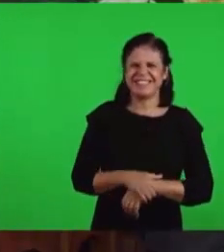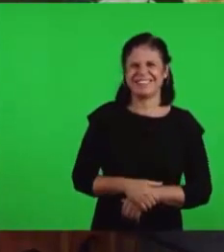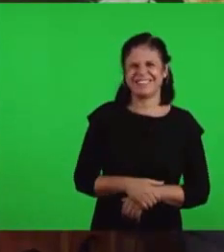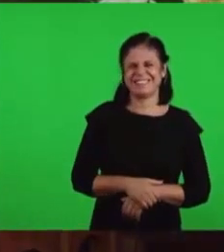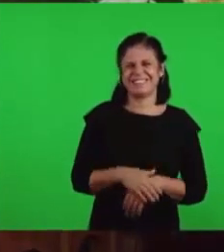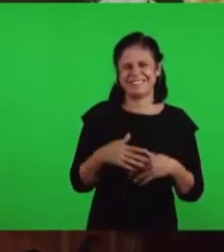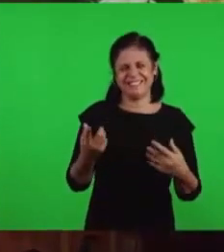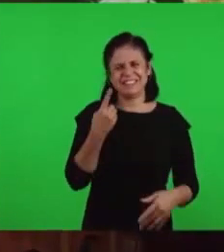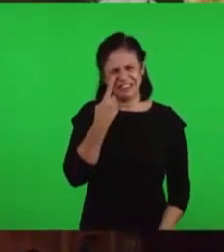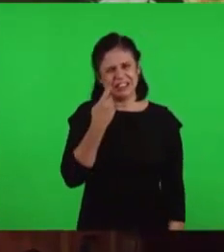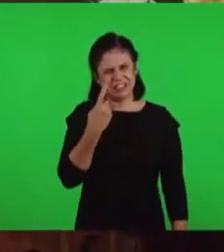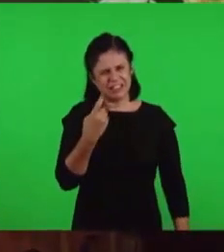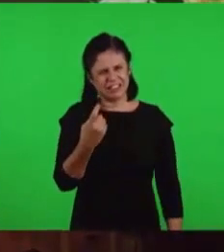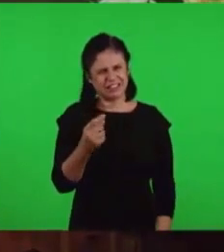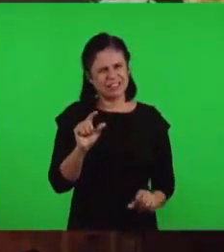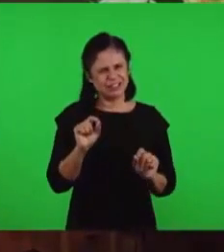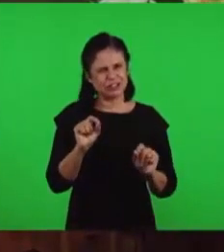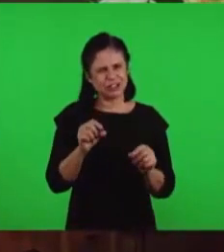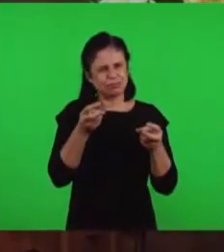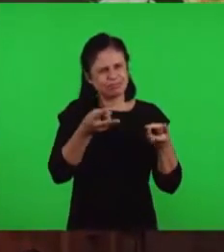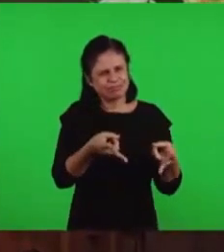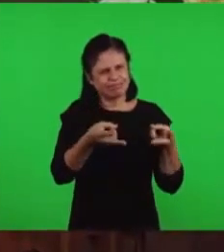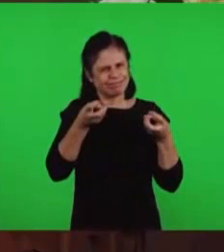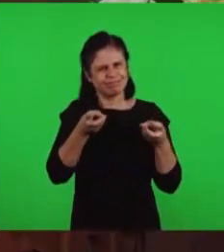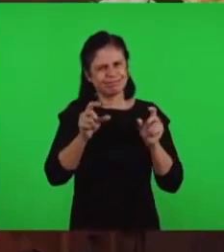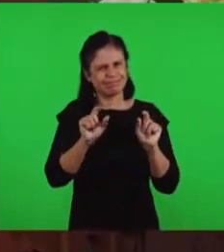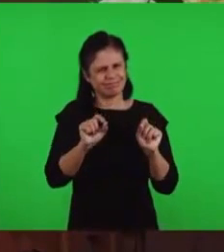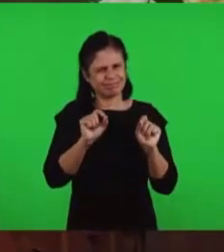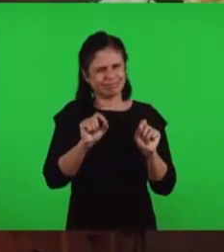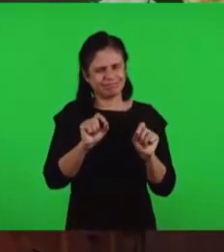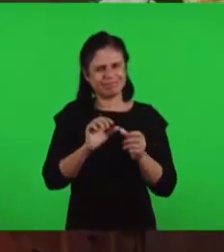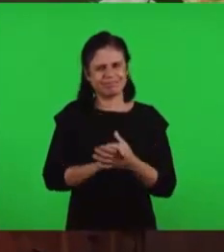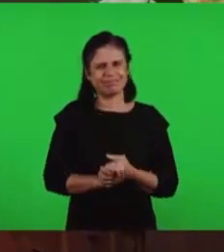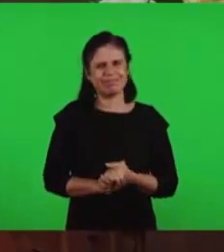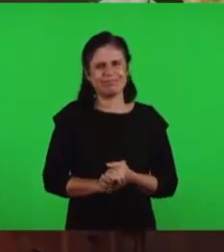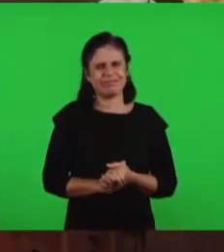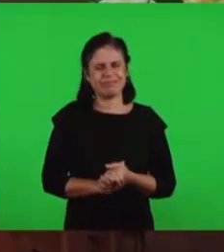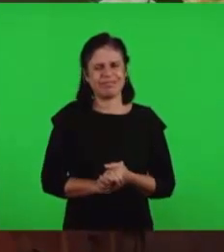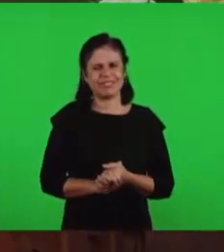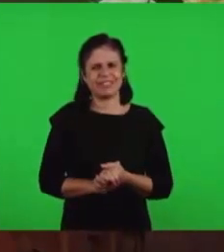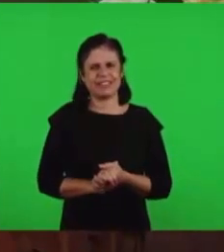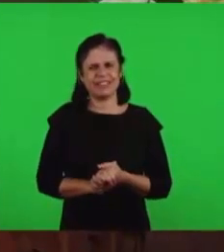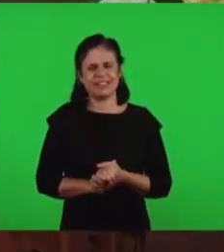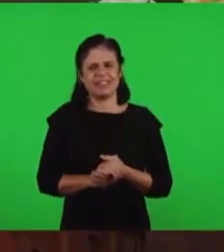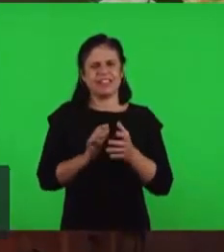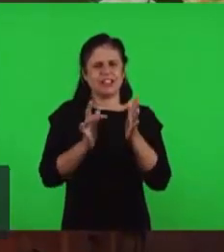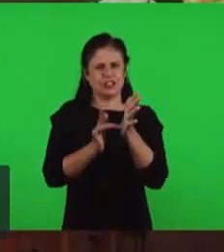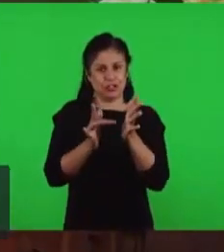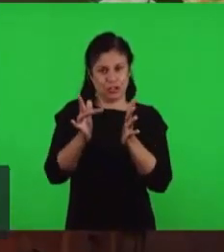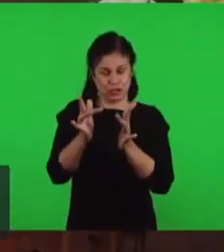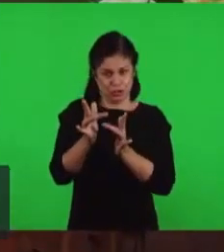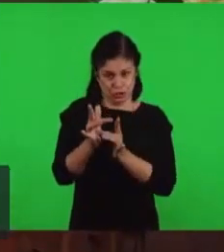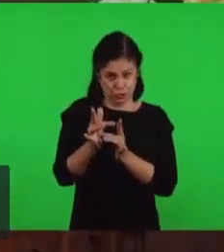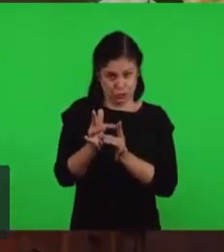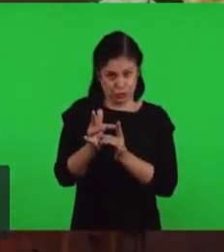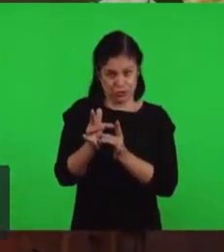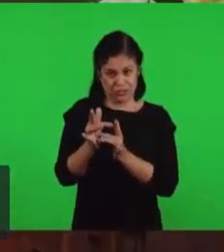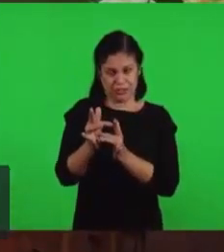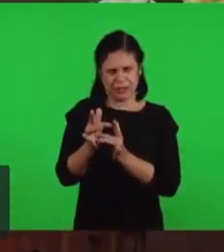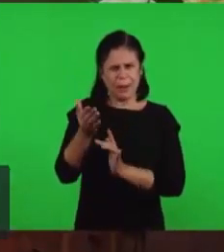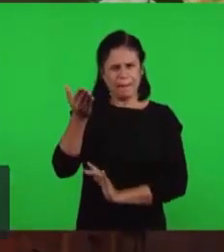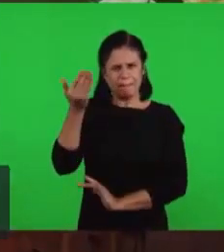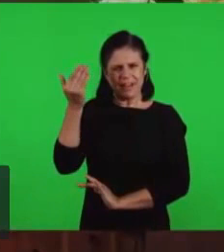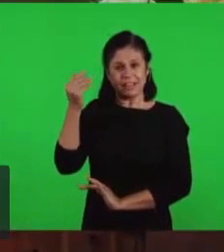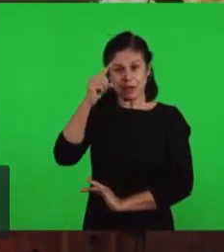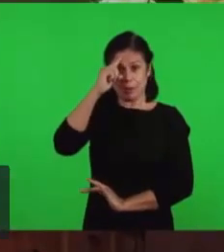irmãos interessante observar que a foi por isso que o Senhor Jesus então é enviou duas ordens a João